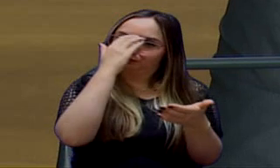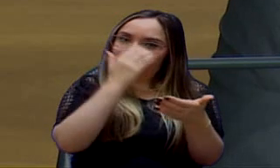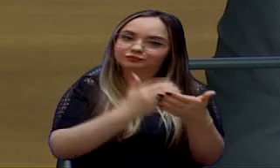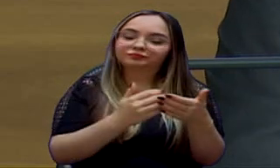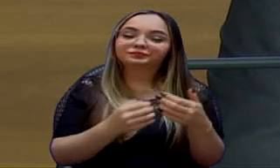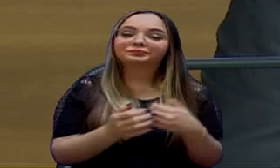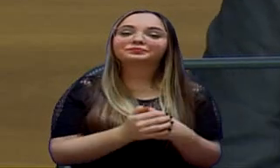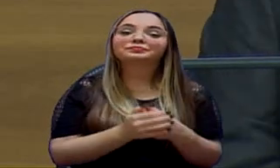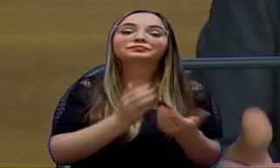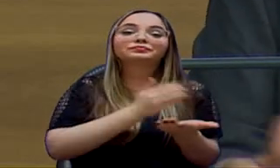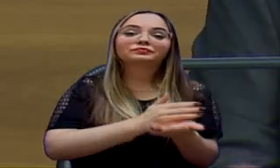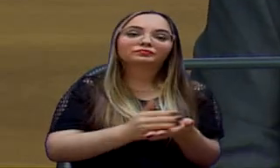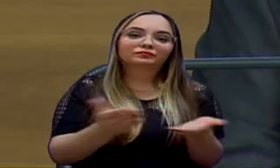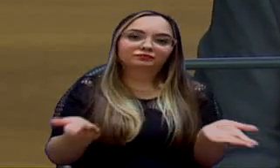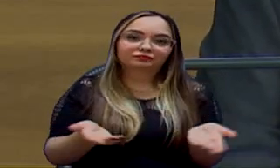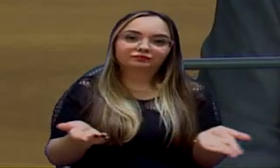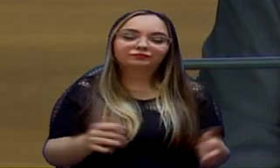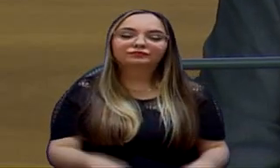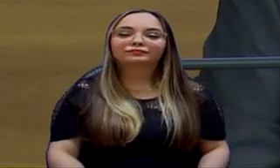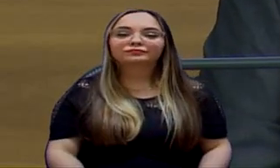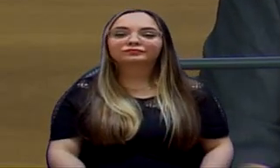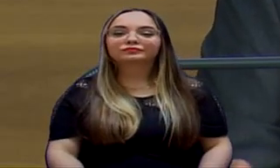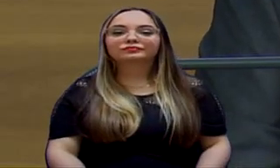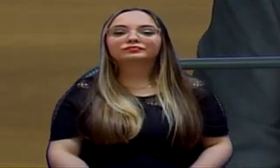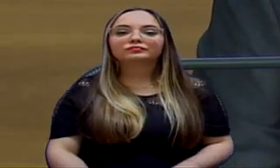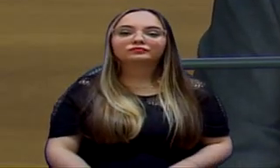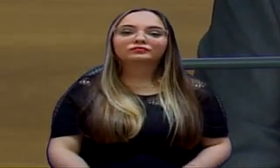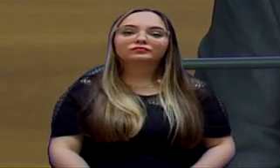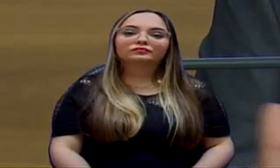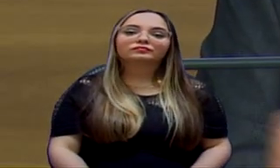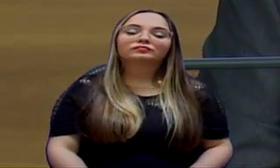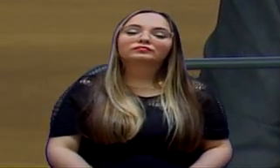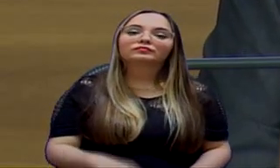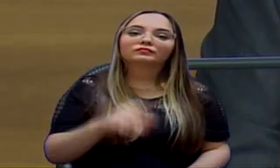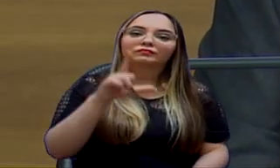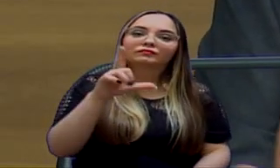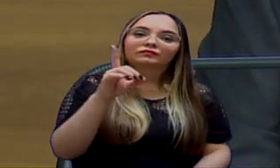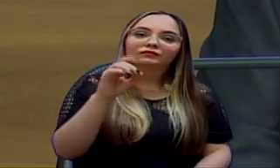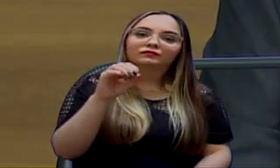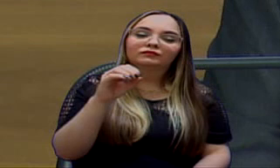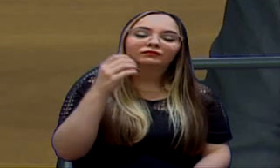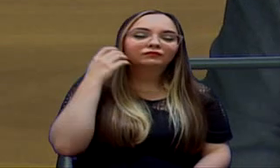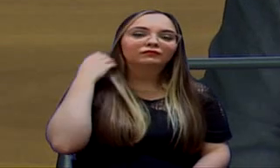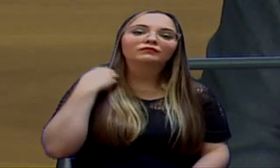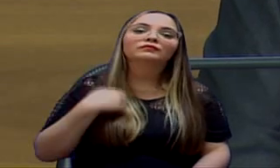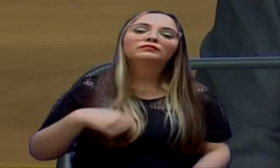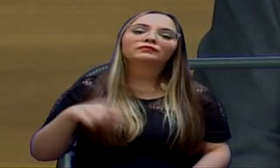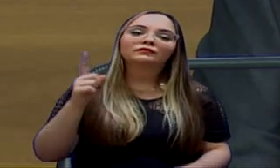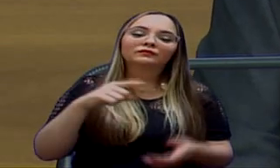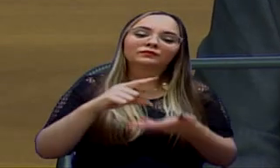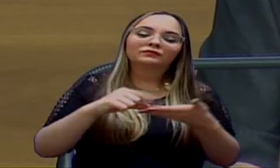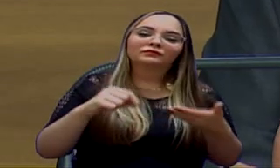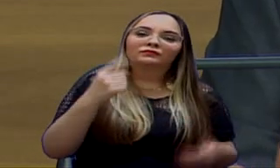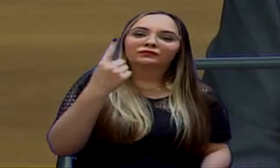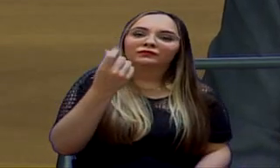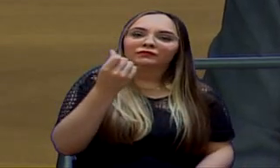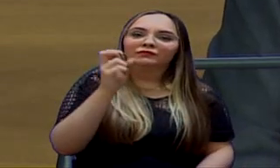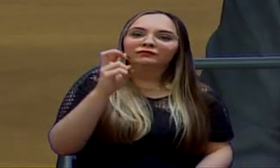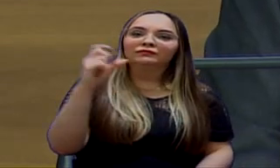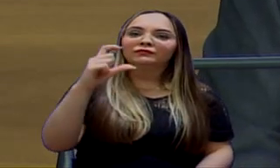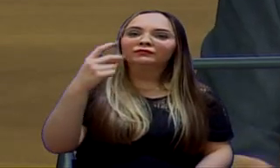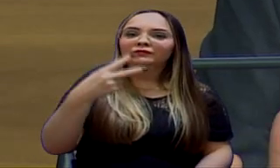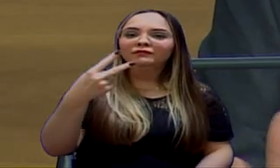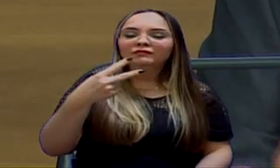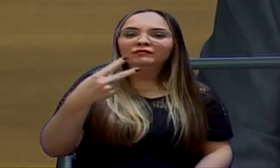bom Começando aqui a lei de justamentária né que tá contida no Artigo 165 parágrafo segundo